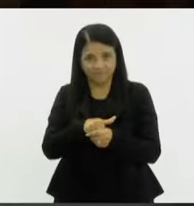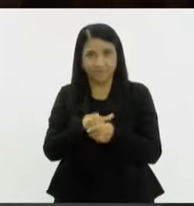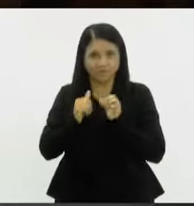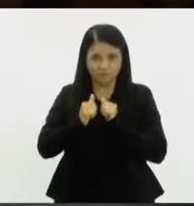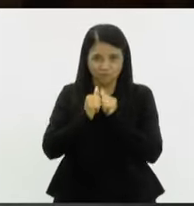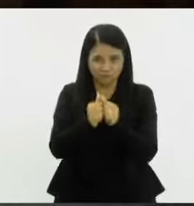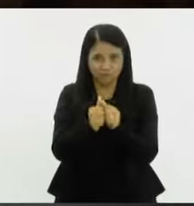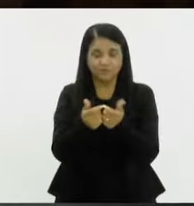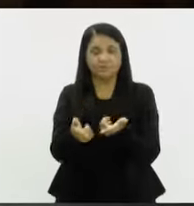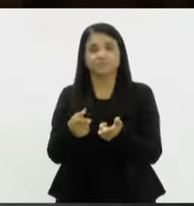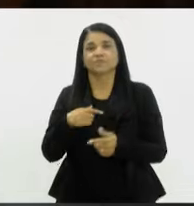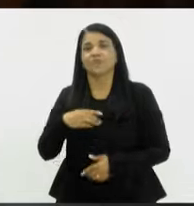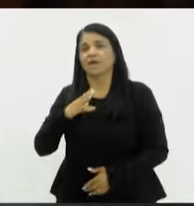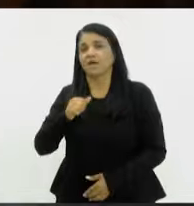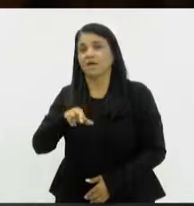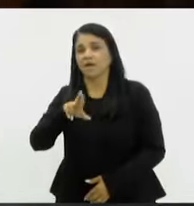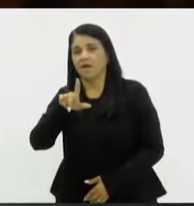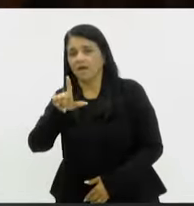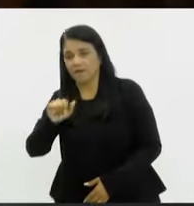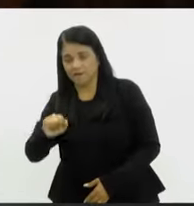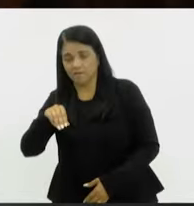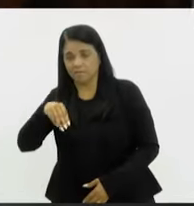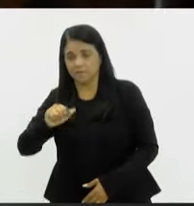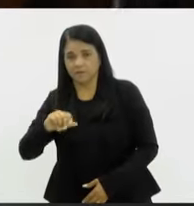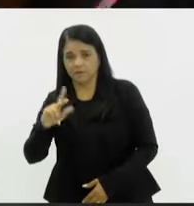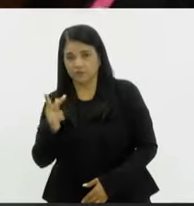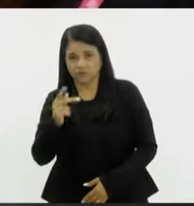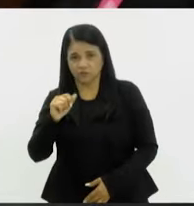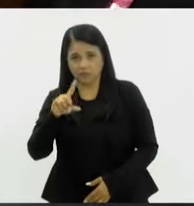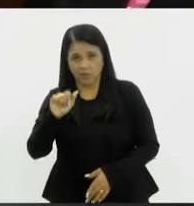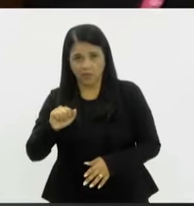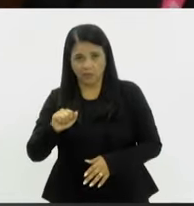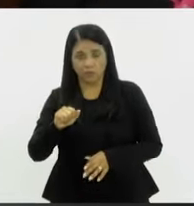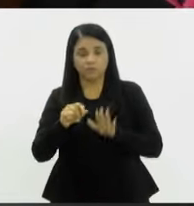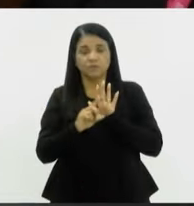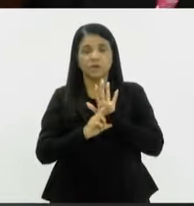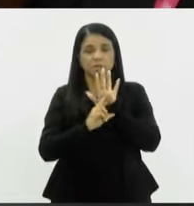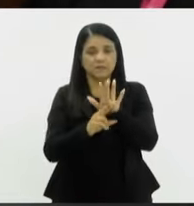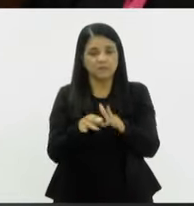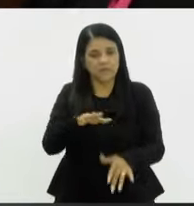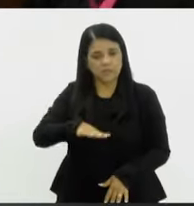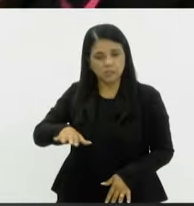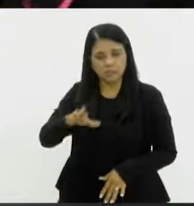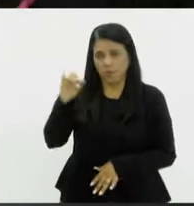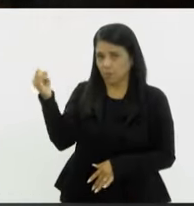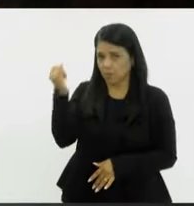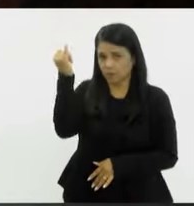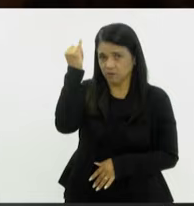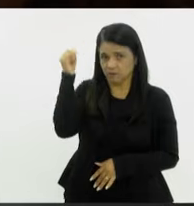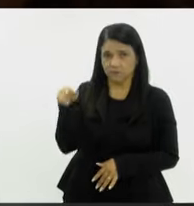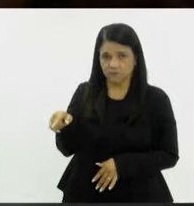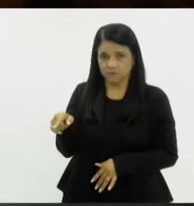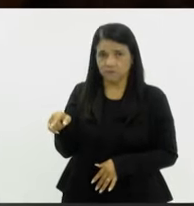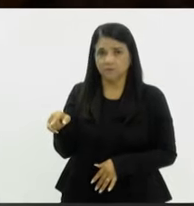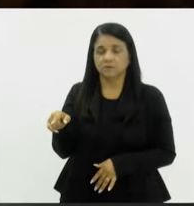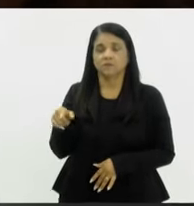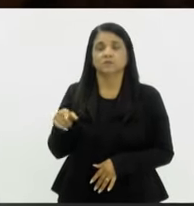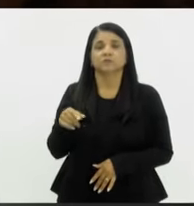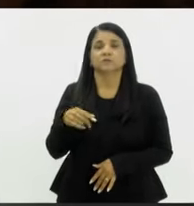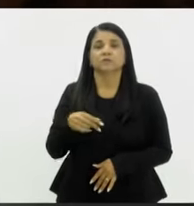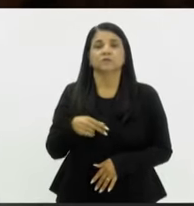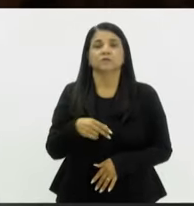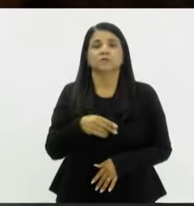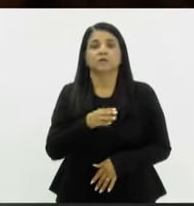Carla Machado que representa uma região muito importante do nosso Estado lá o norte